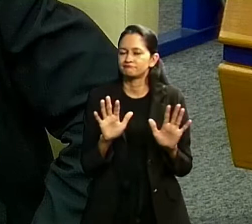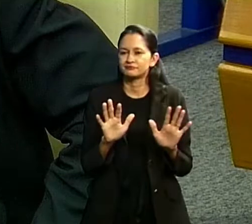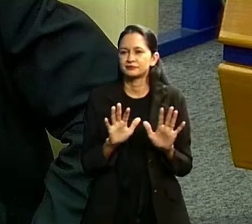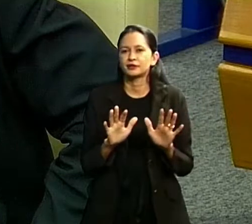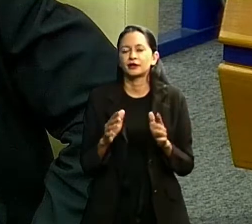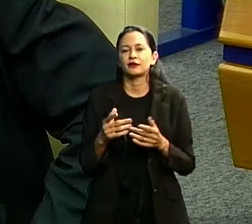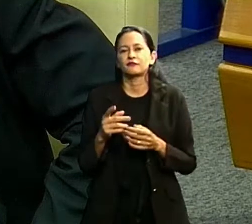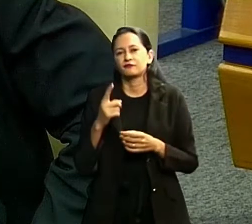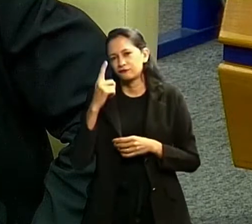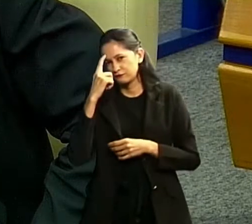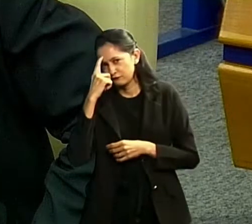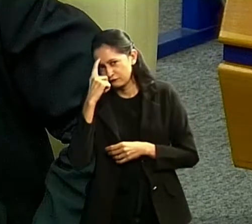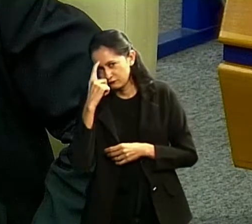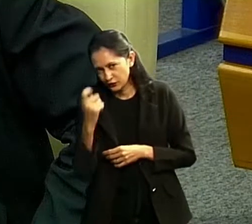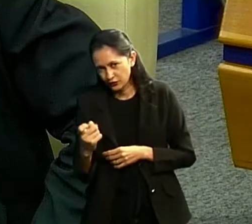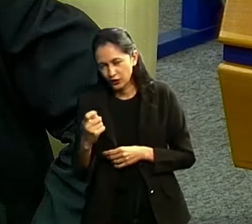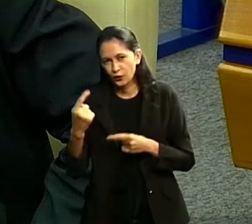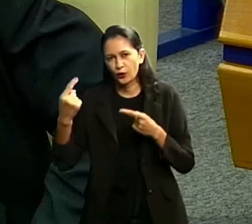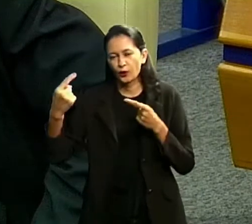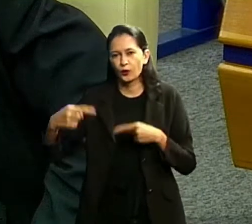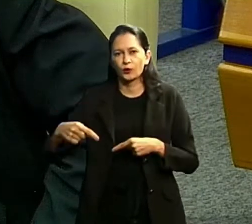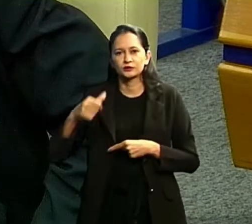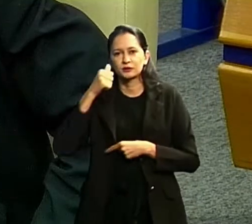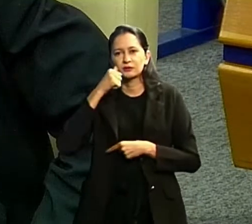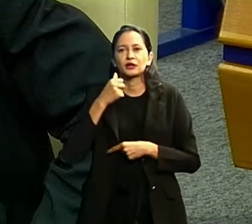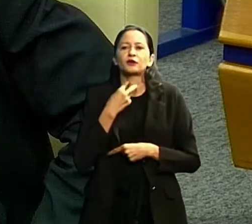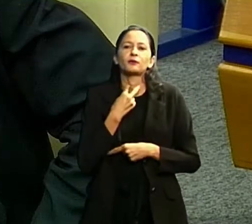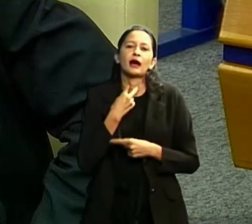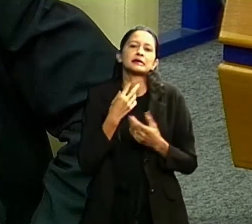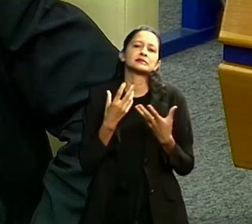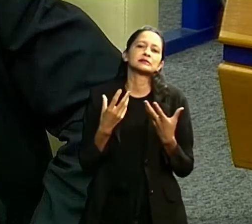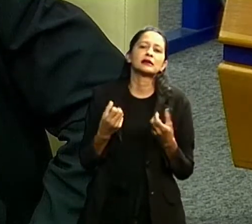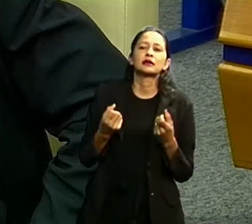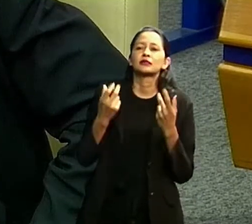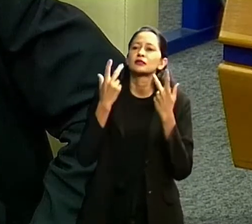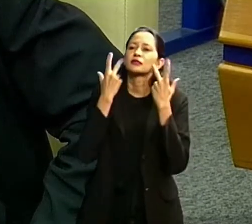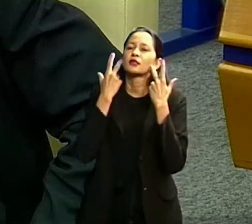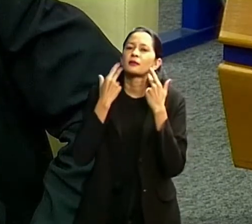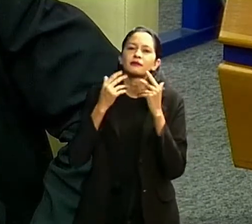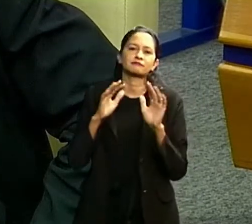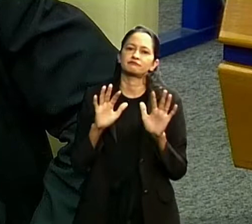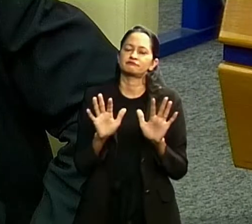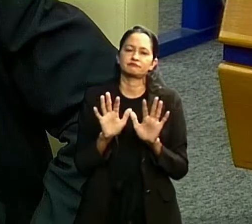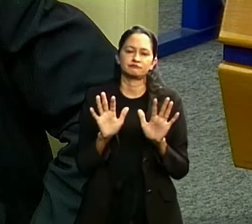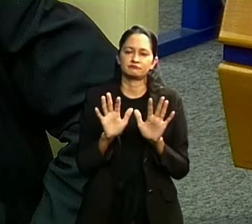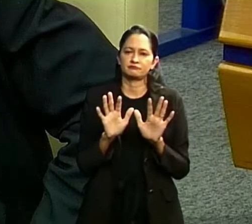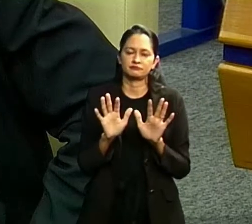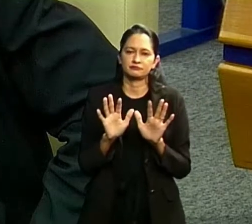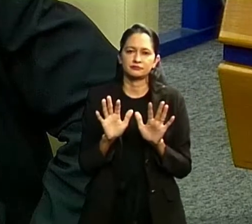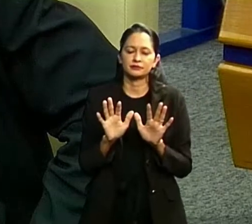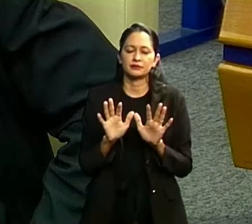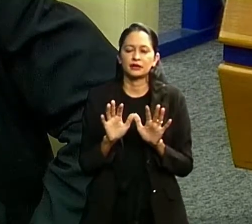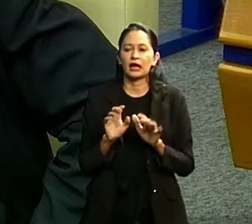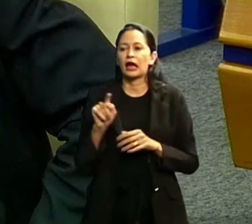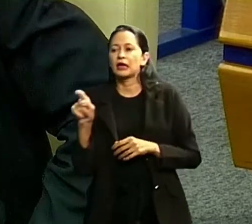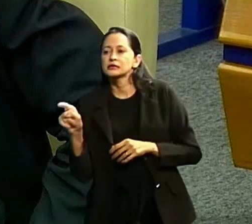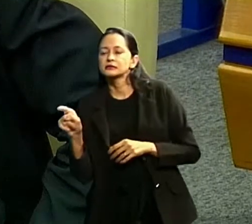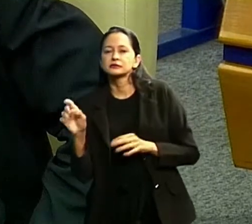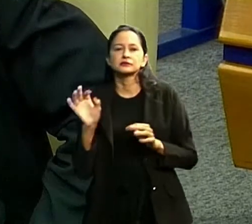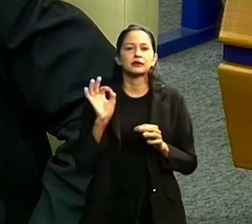contra uma mulher deve ser normalizado. A gente não tem que olhar o lado de